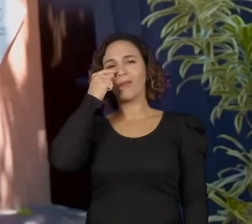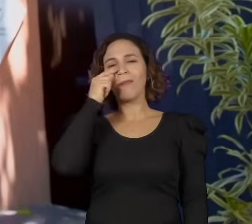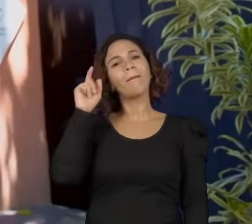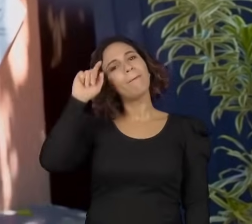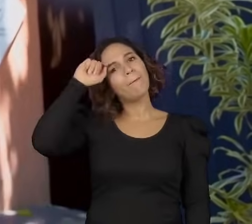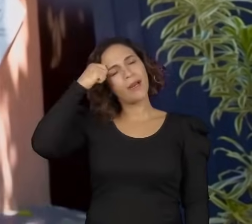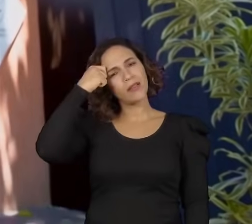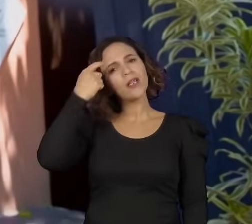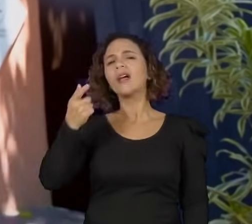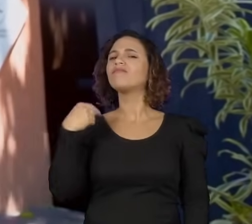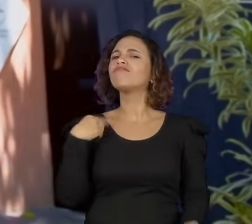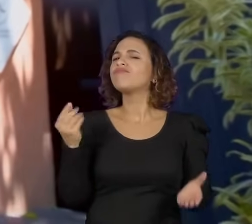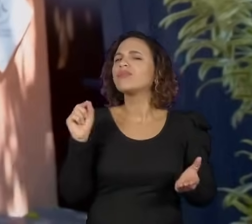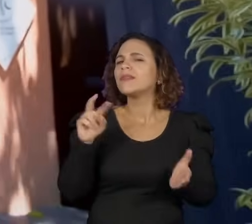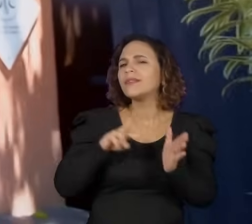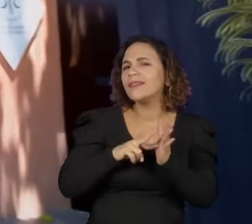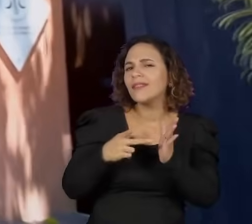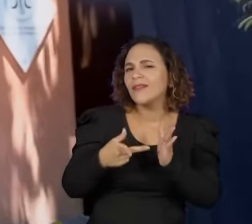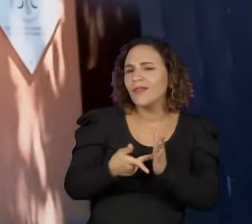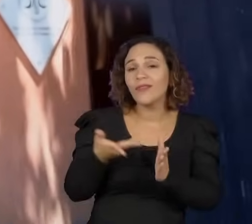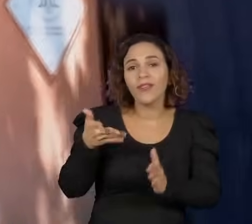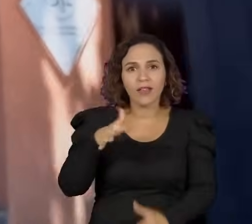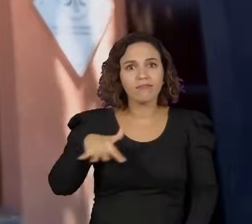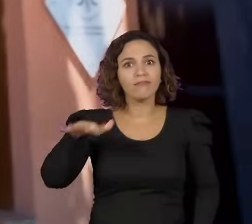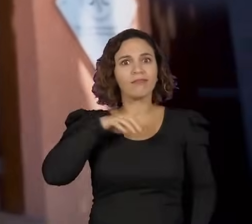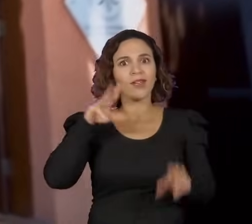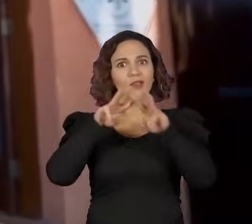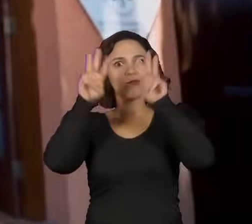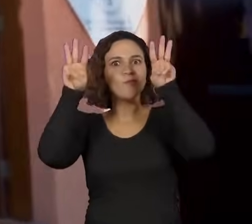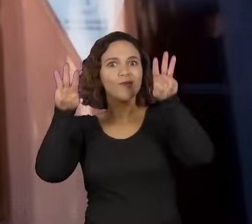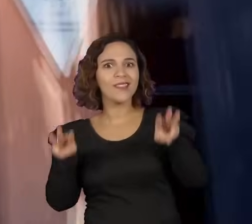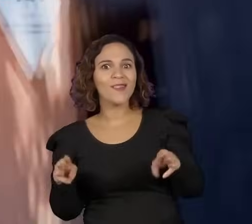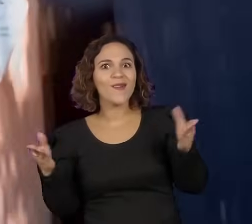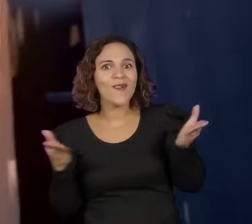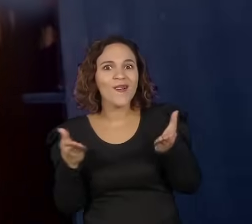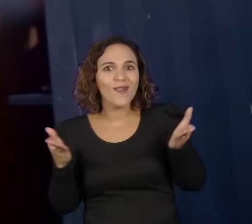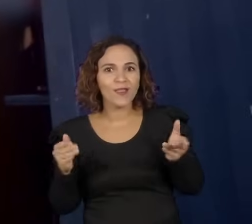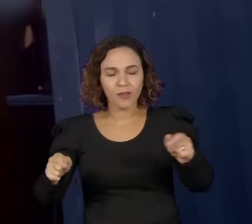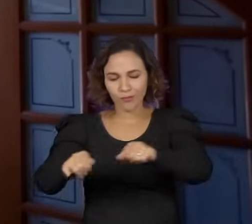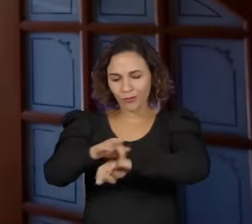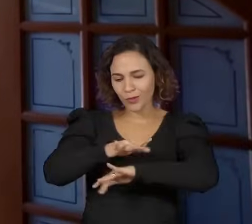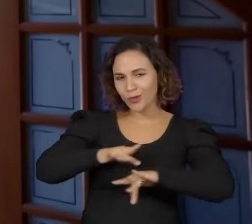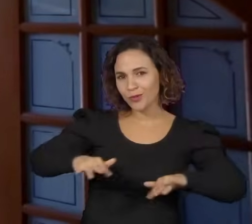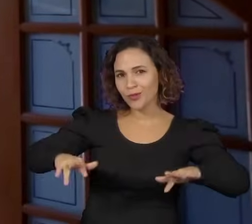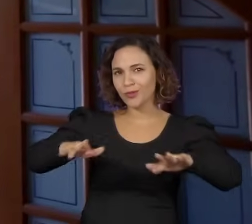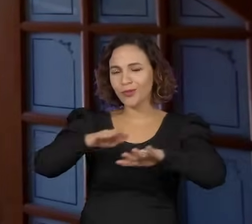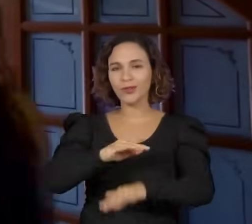bruxaria para mim aqui no Museu da Magia e Bruxaria.